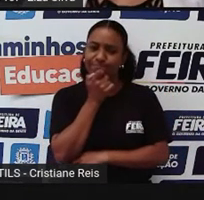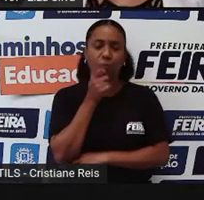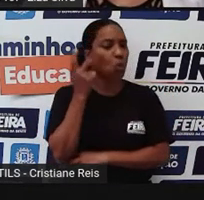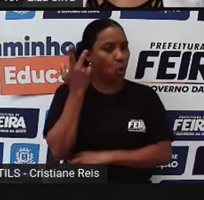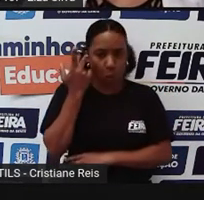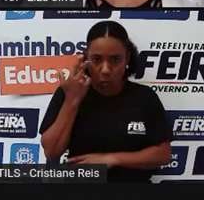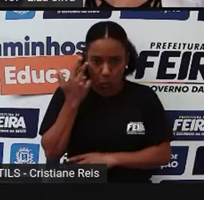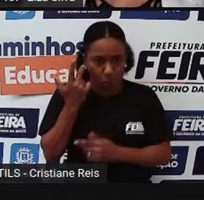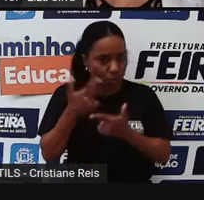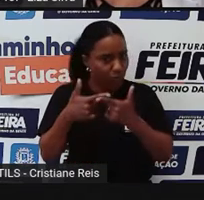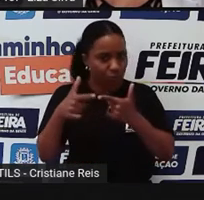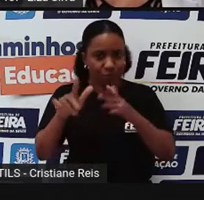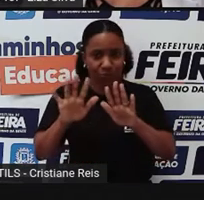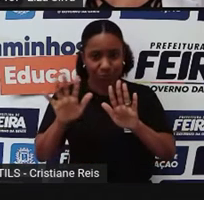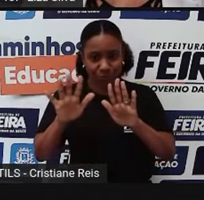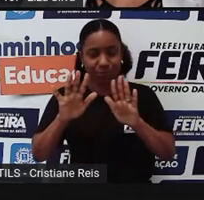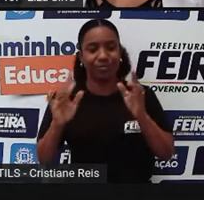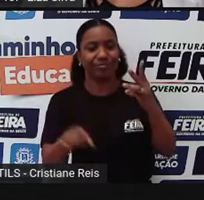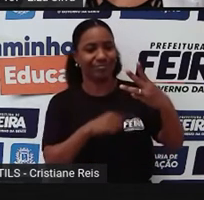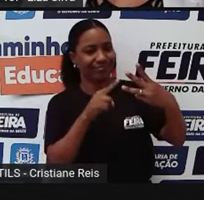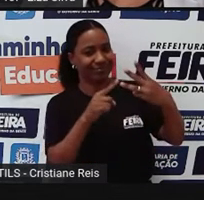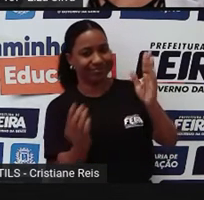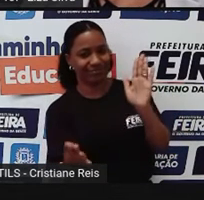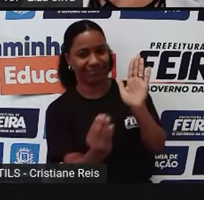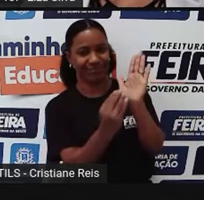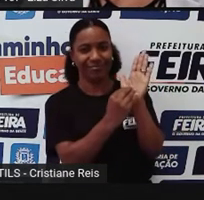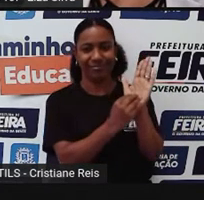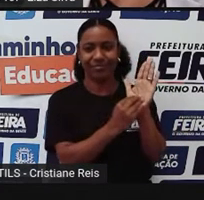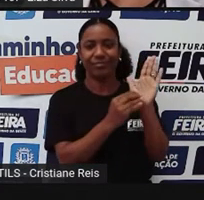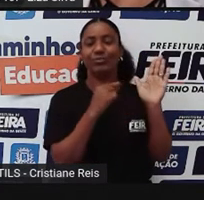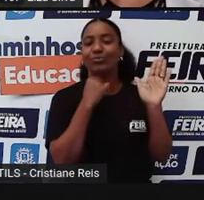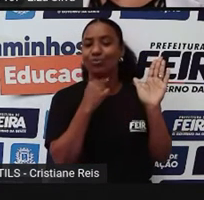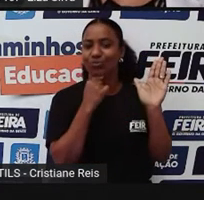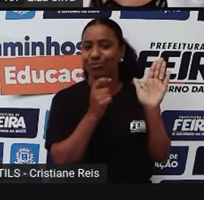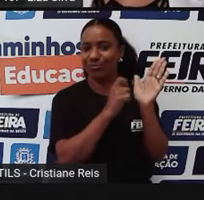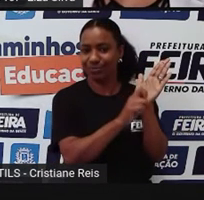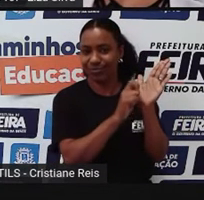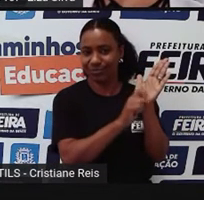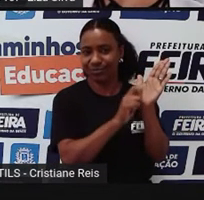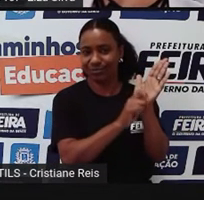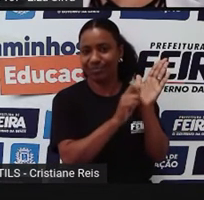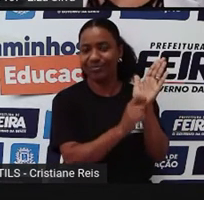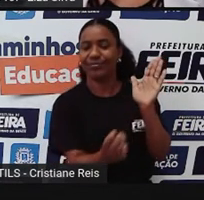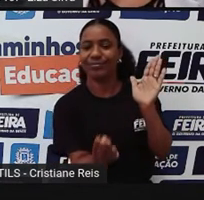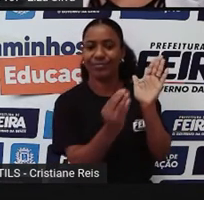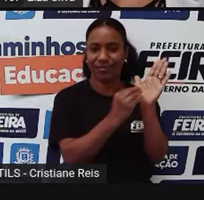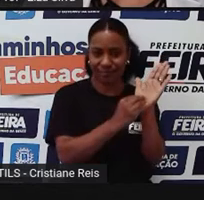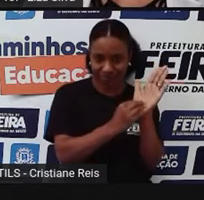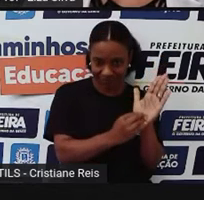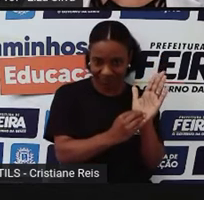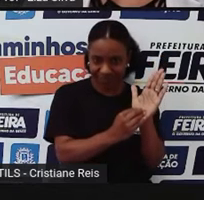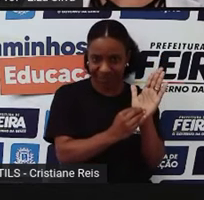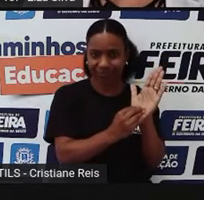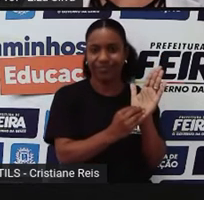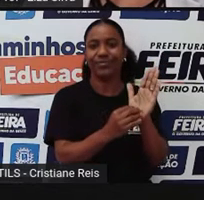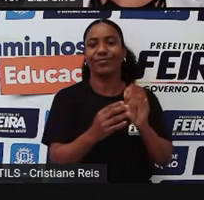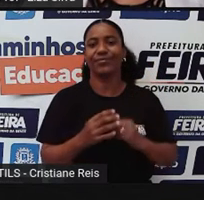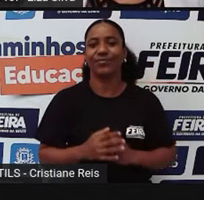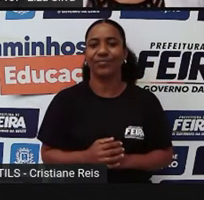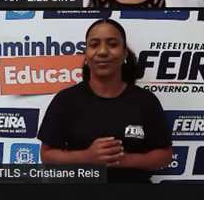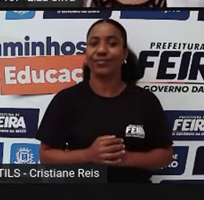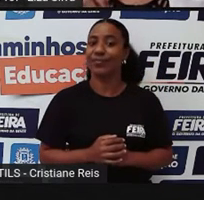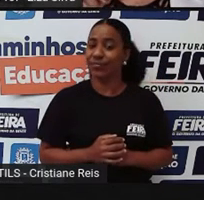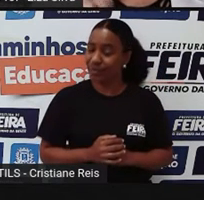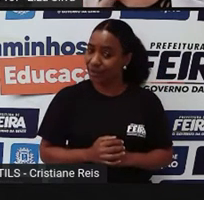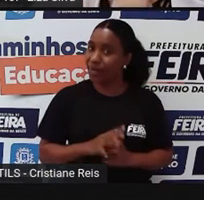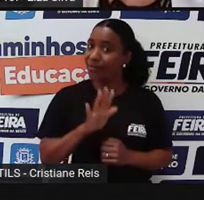do processo de ensinar e aprender escreva no campo das que significa dúvidas